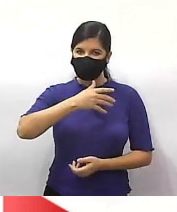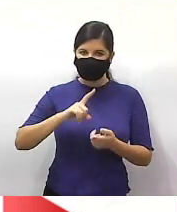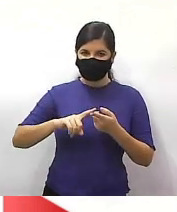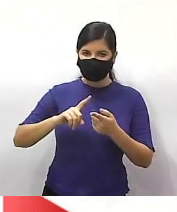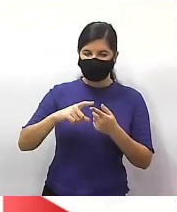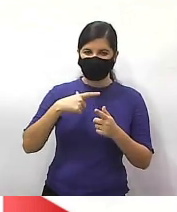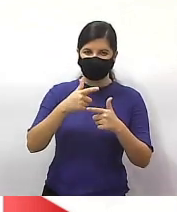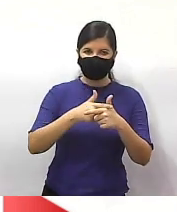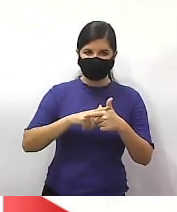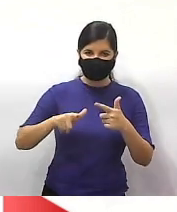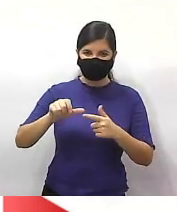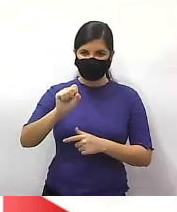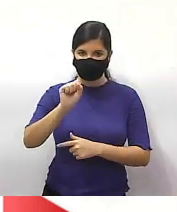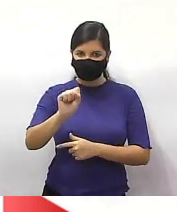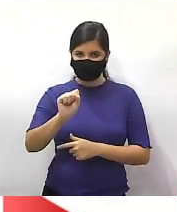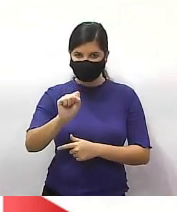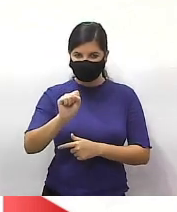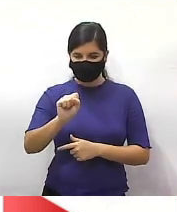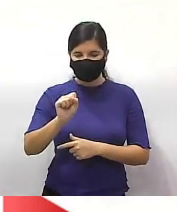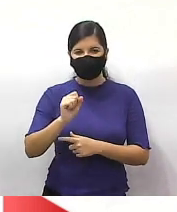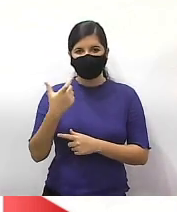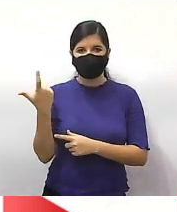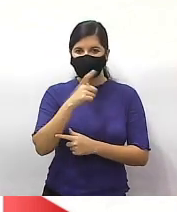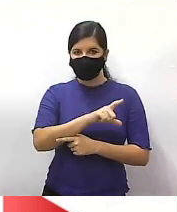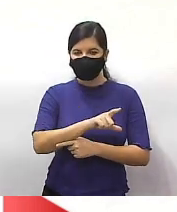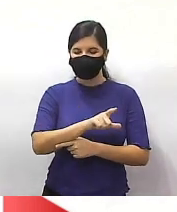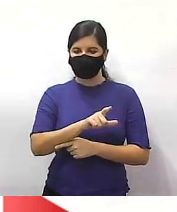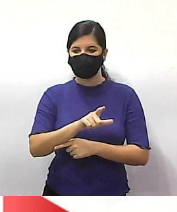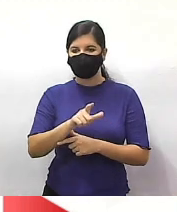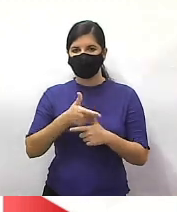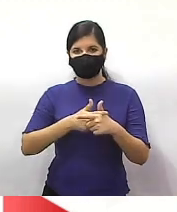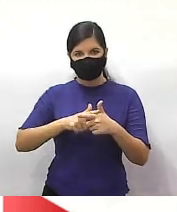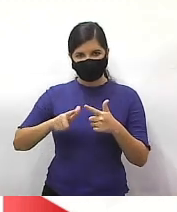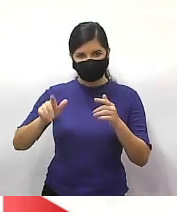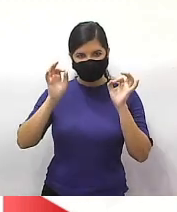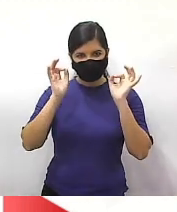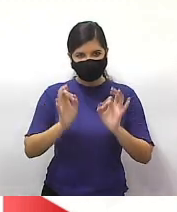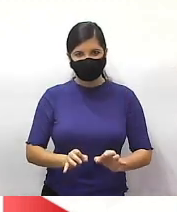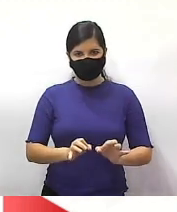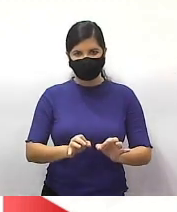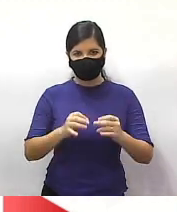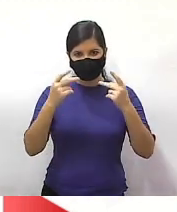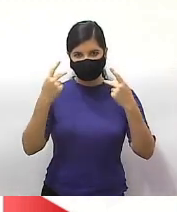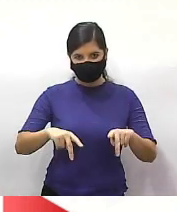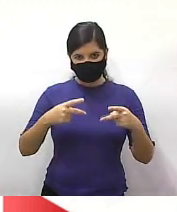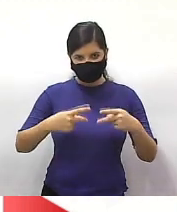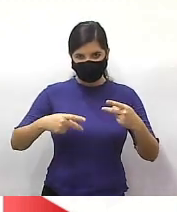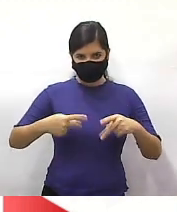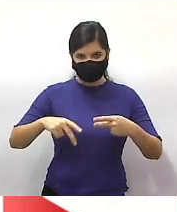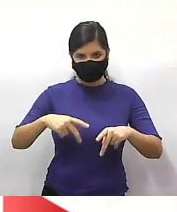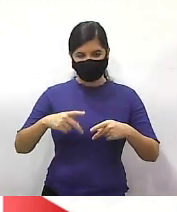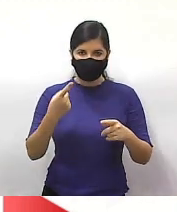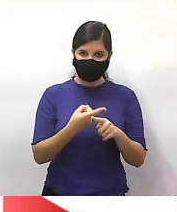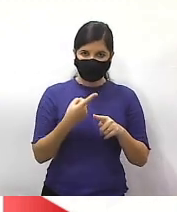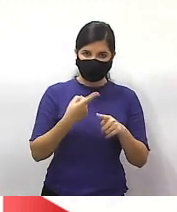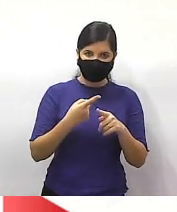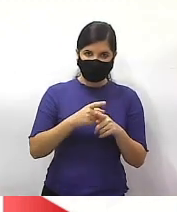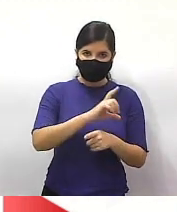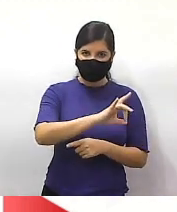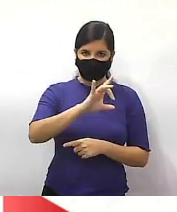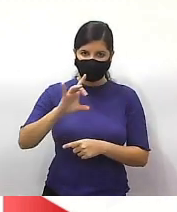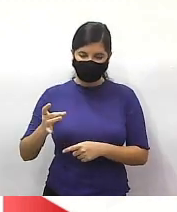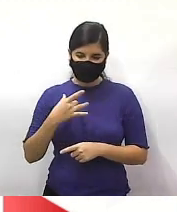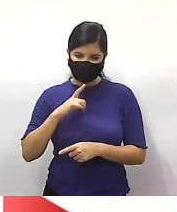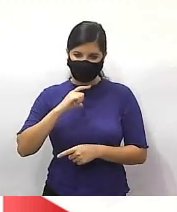você dividir por 8, você também vai obter divisões exatas nesse caso, porque cada pacote